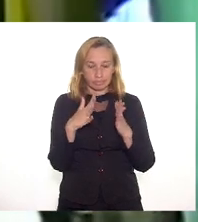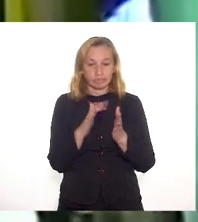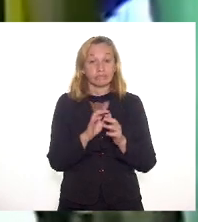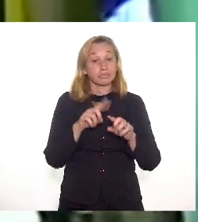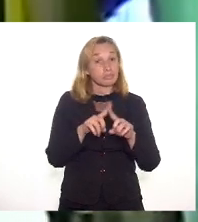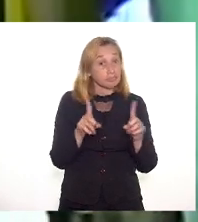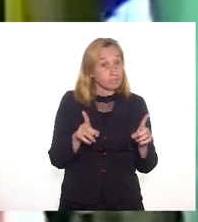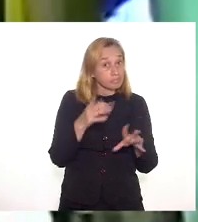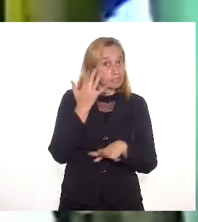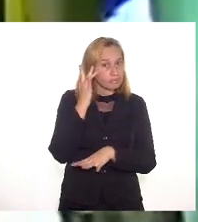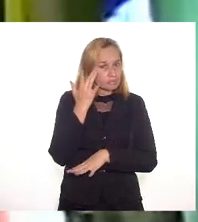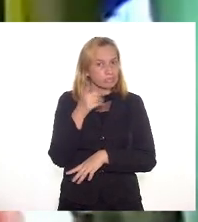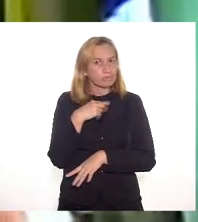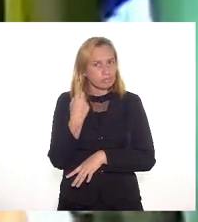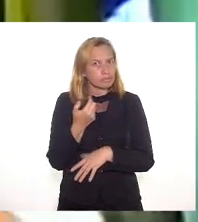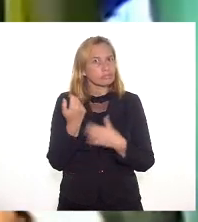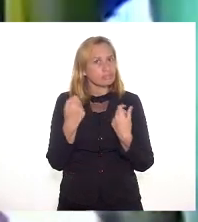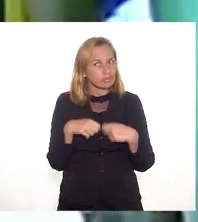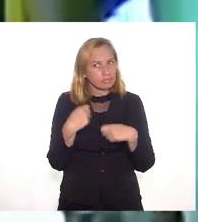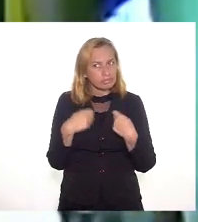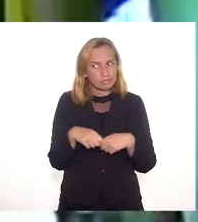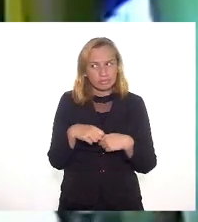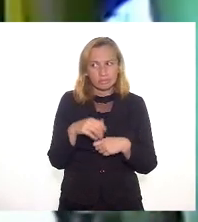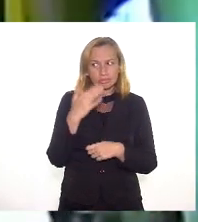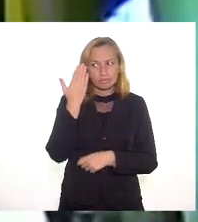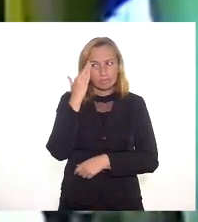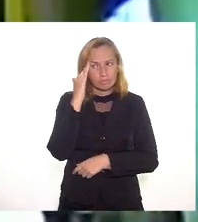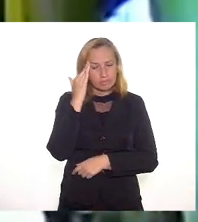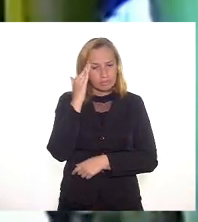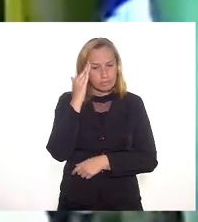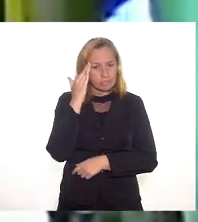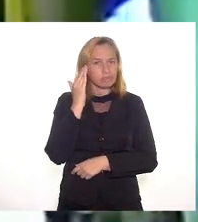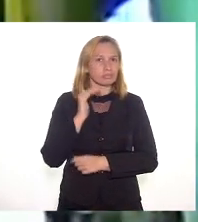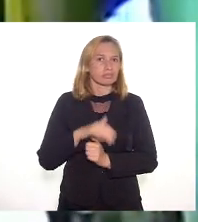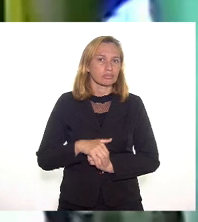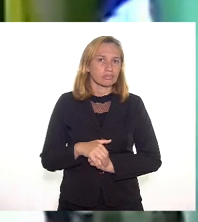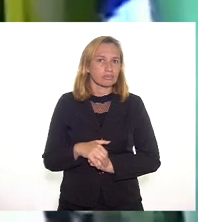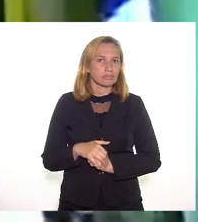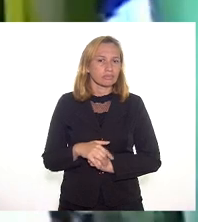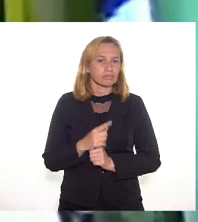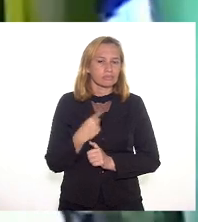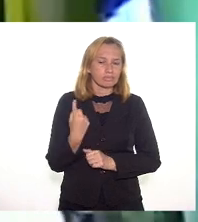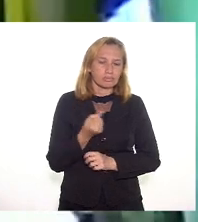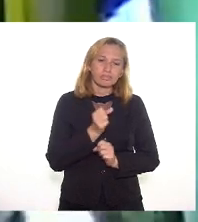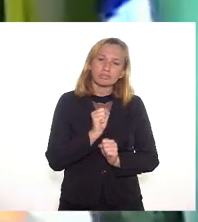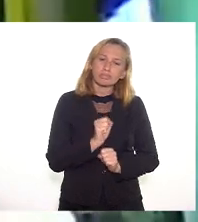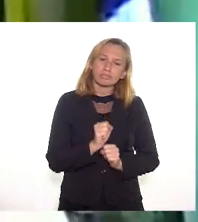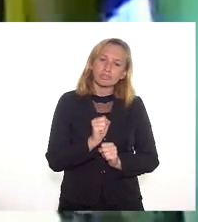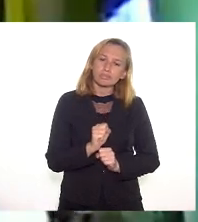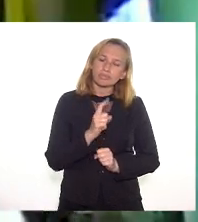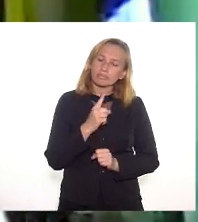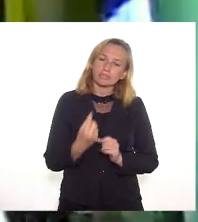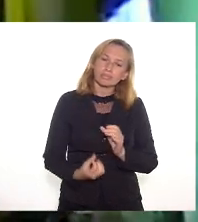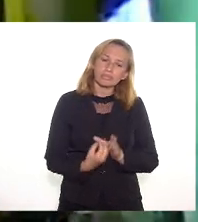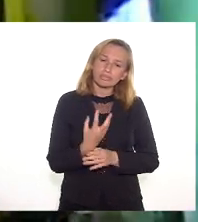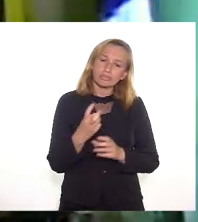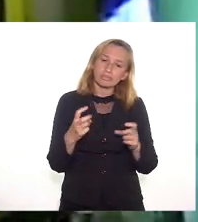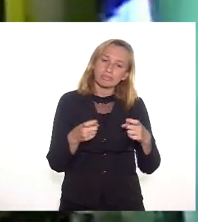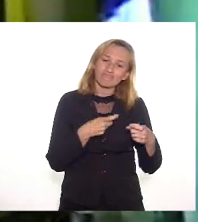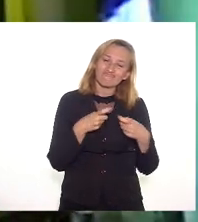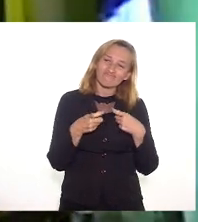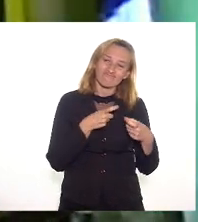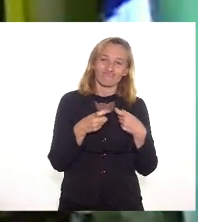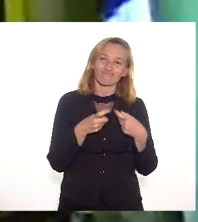mas acho que nós precisamos do entendimento para que possamos não criar uma guerra.